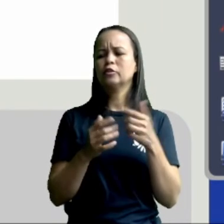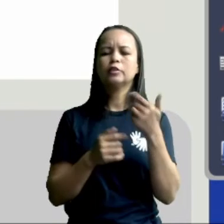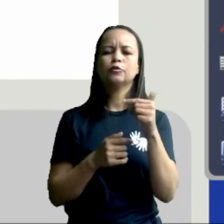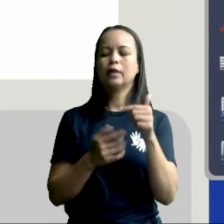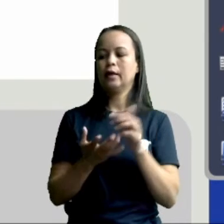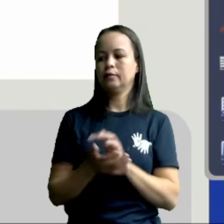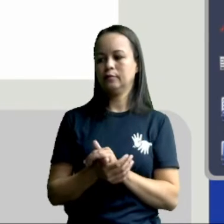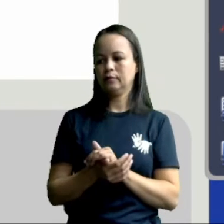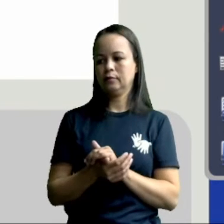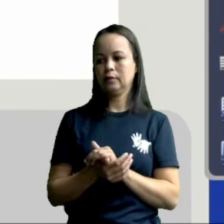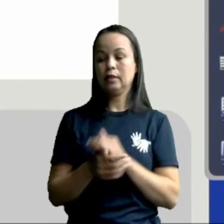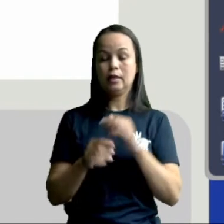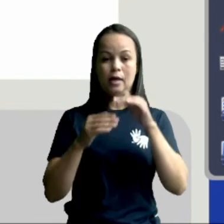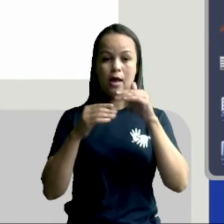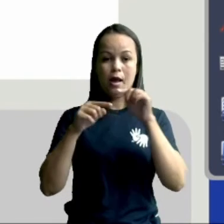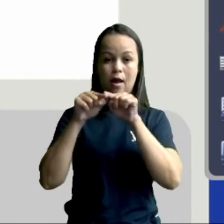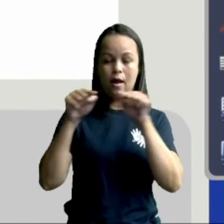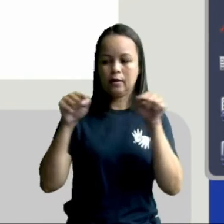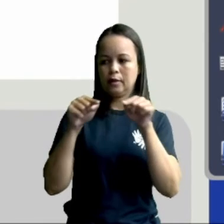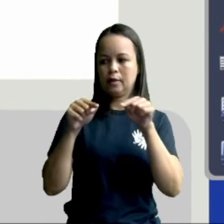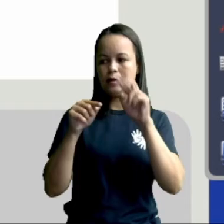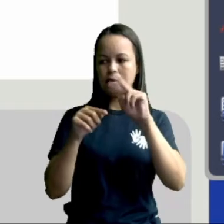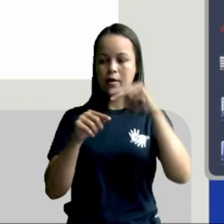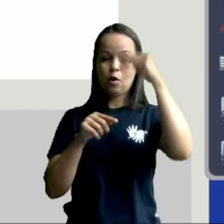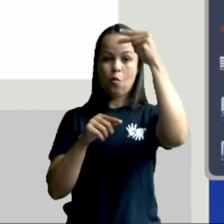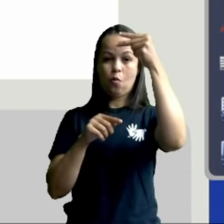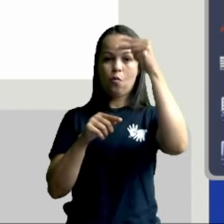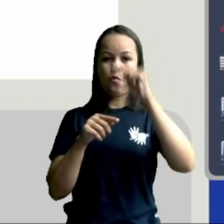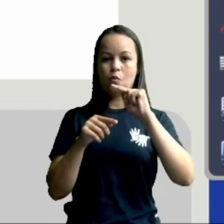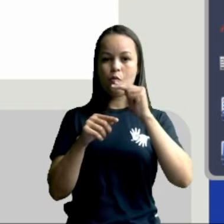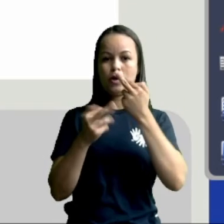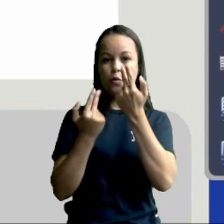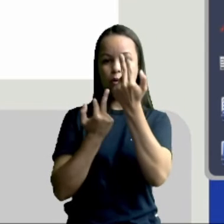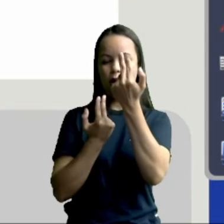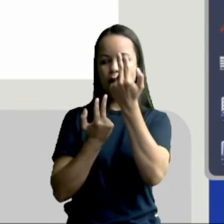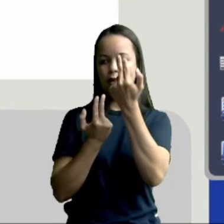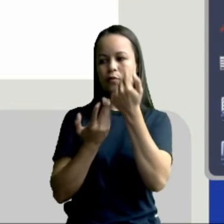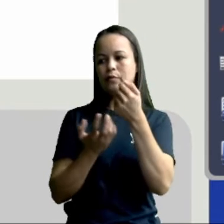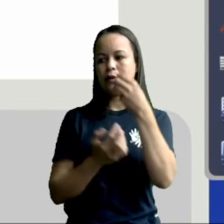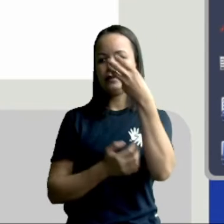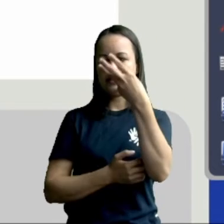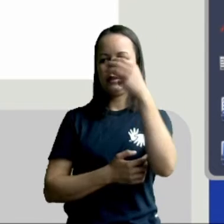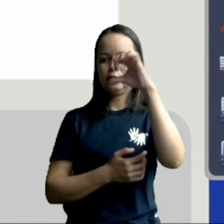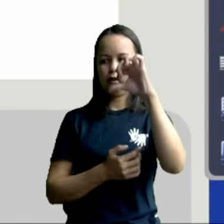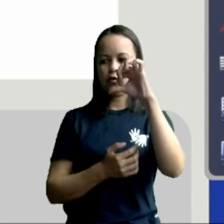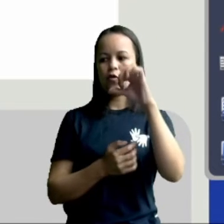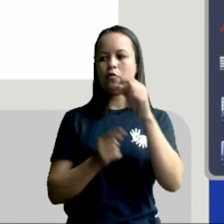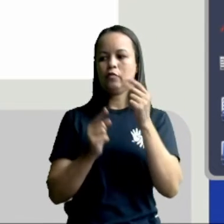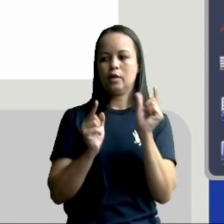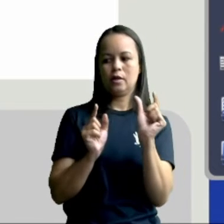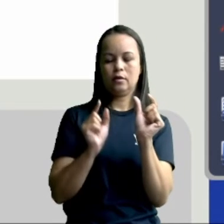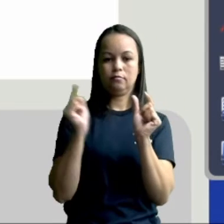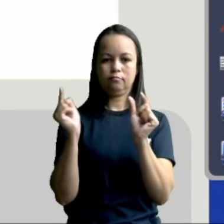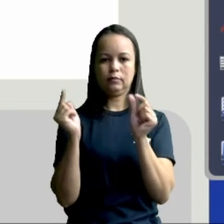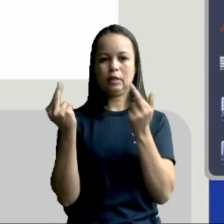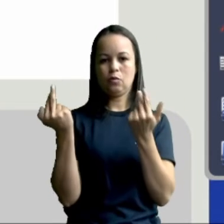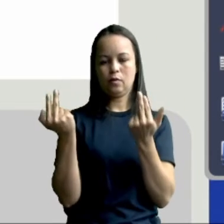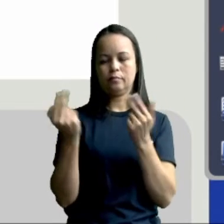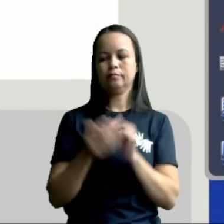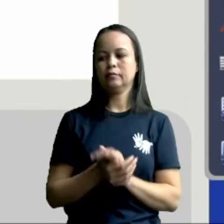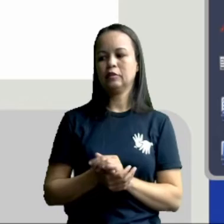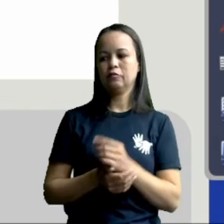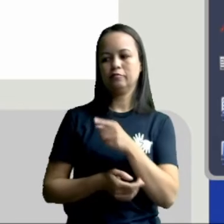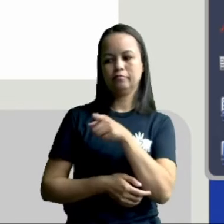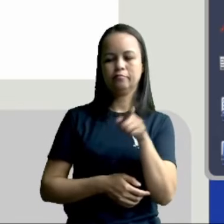escrito? Aqui, mas esse lado é igual ao daqui de cima, né? Este daqui é igual a esse lado de cá. Então,